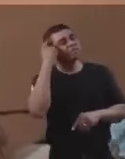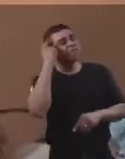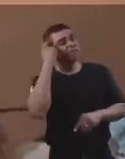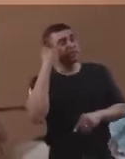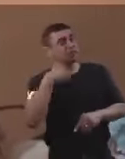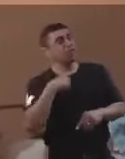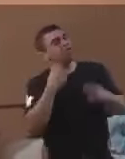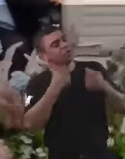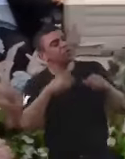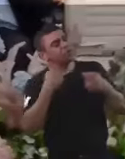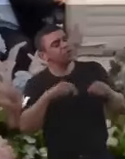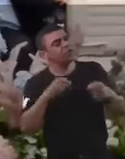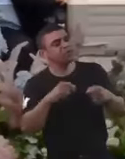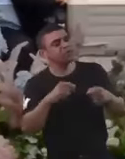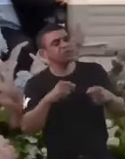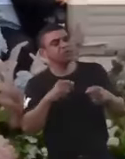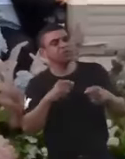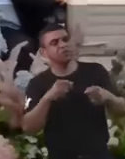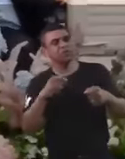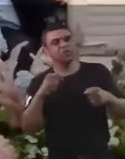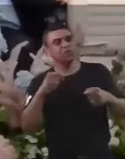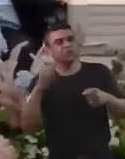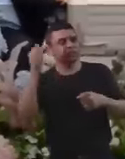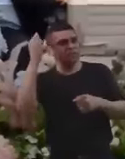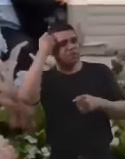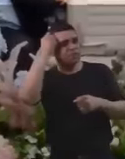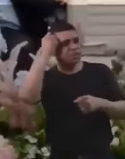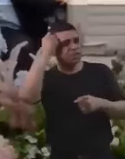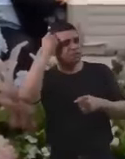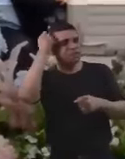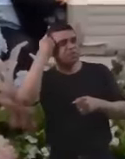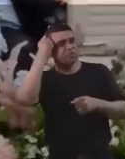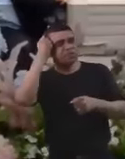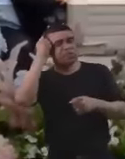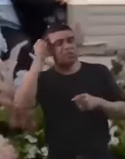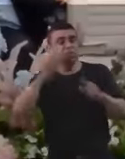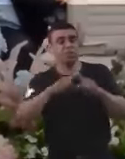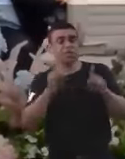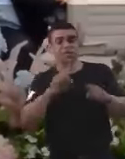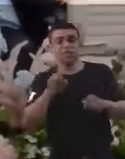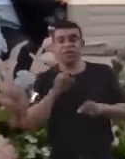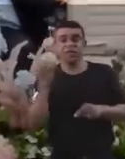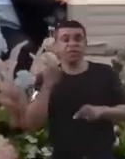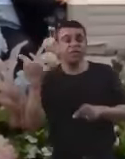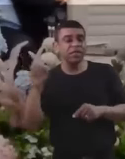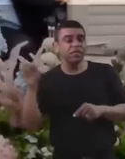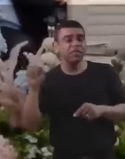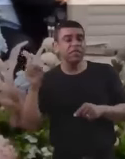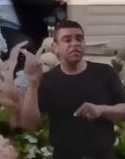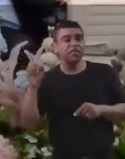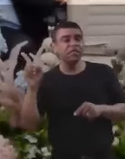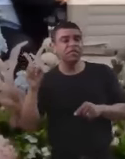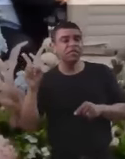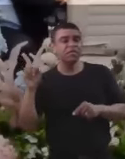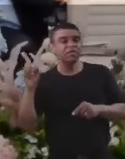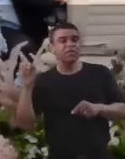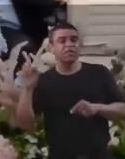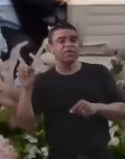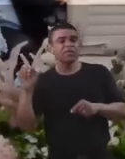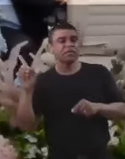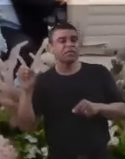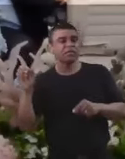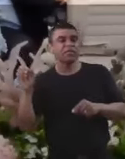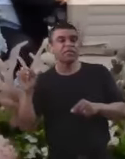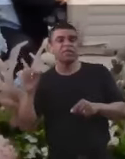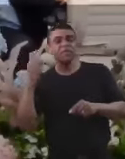está na herança. Ele está no culto, mas a mente está na briga com o irmão. Meu irmão vai ver, quando eu sair daqui hoje, Jesus vai sair comigo e vai